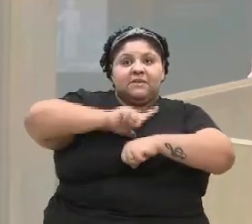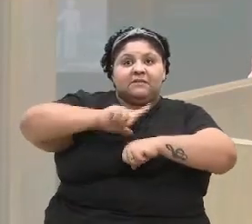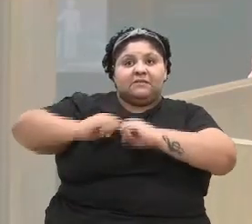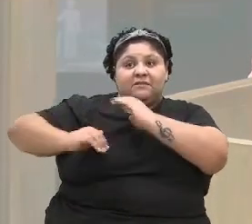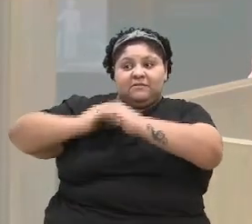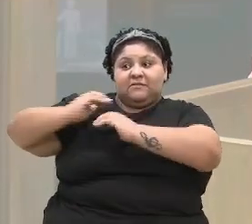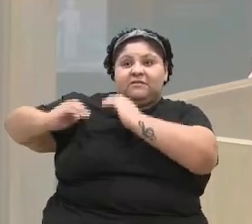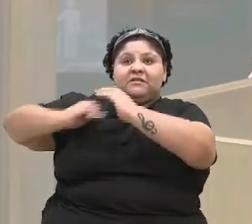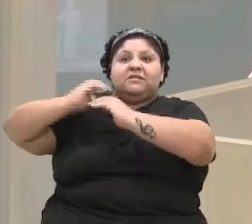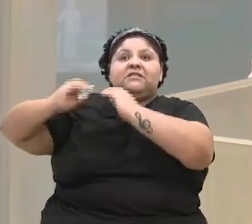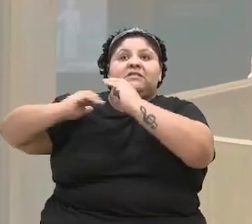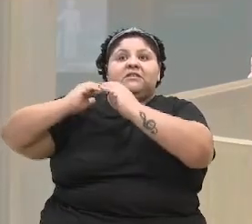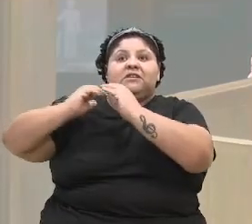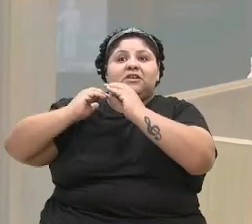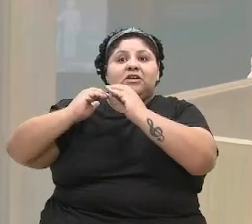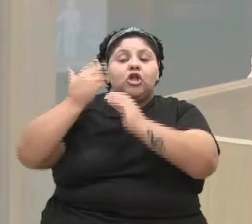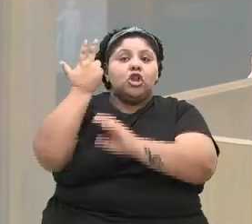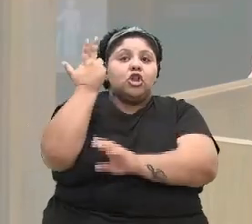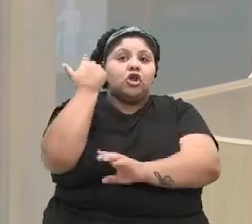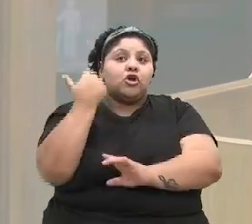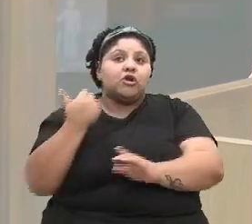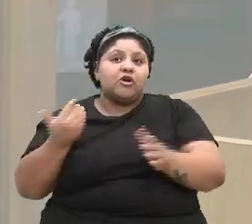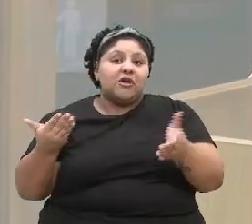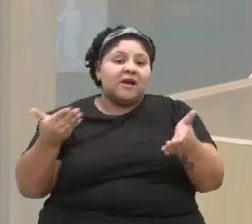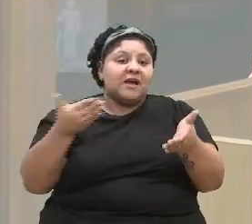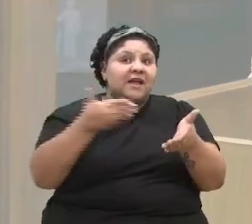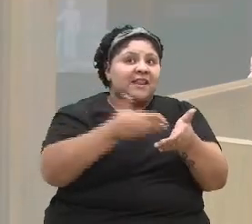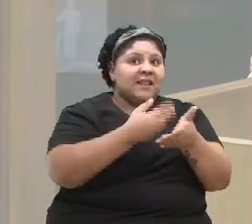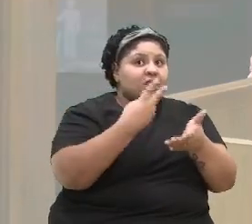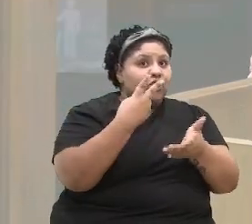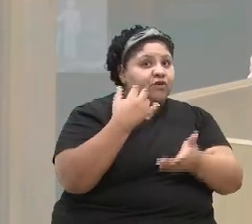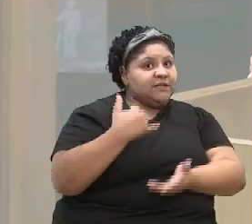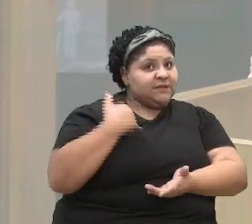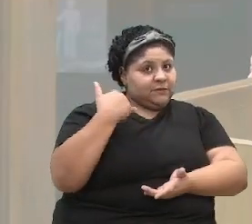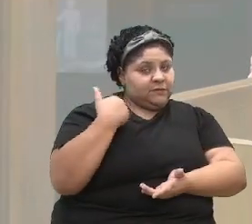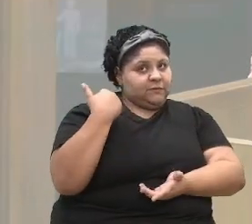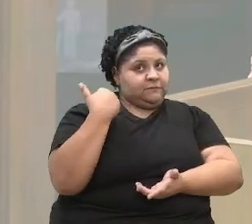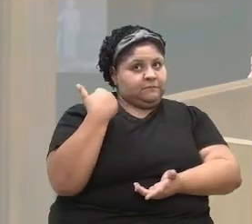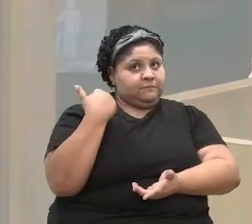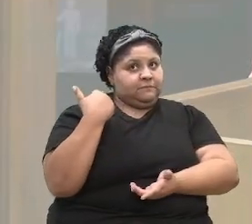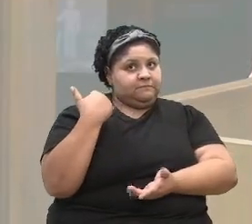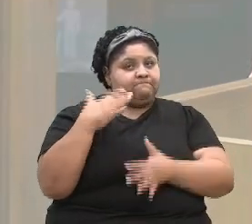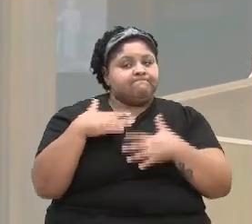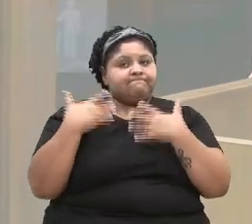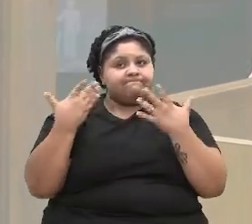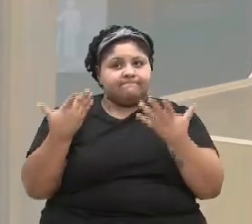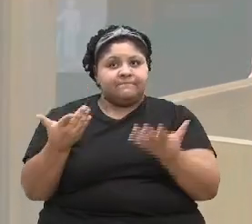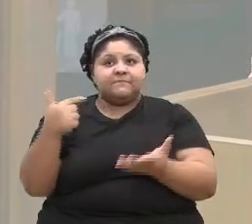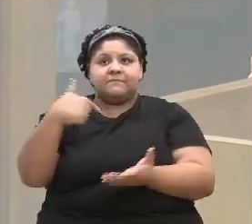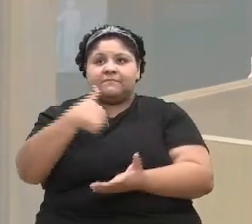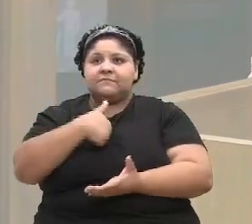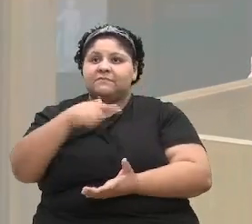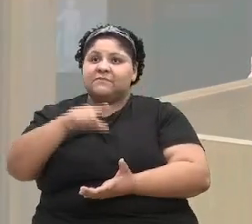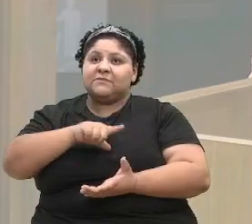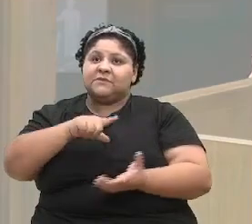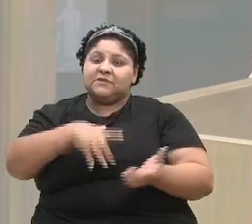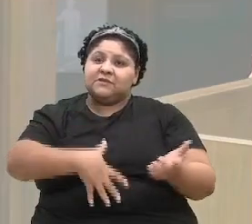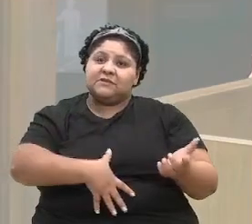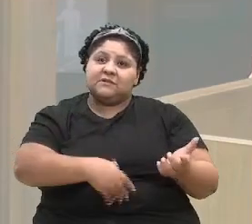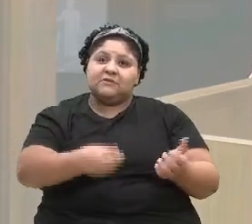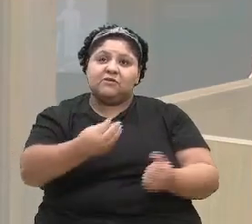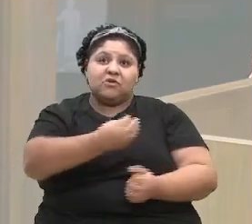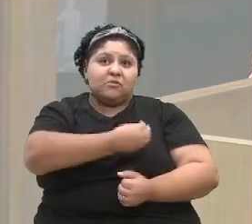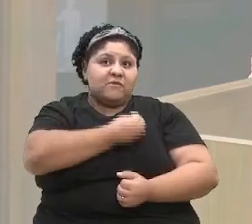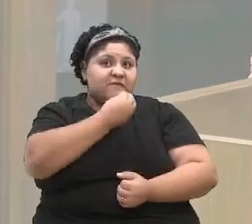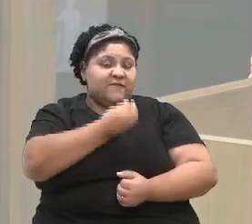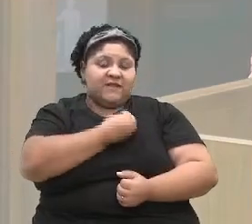desenvolvimento completamente normal até no máximo 2 anos. Então, eu tive um filho com uma vida